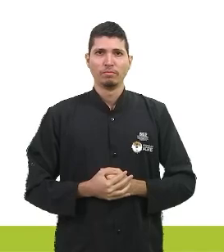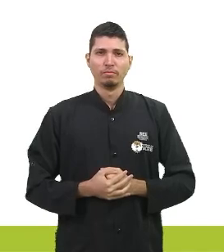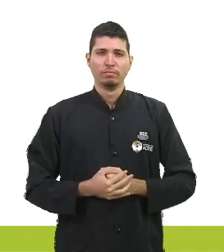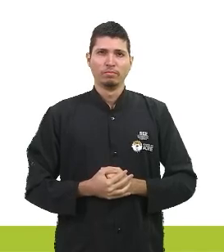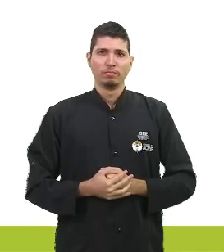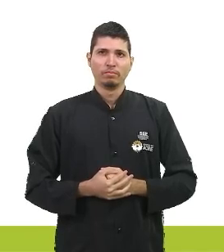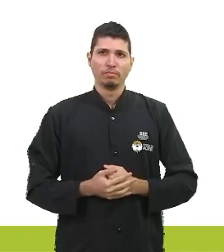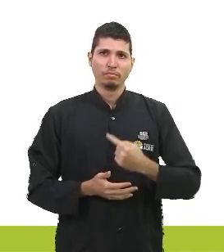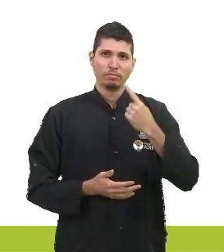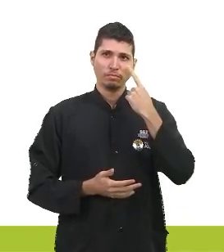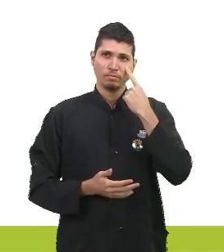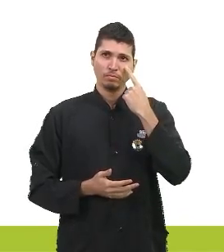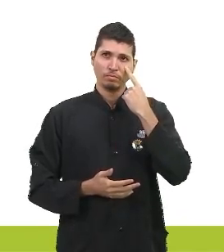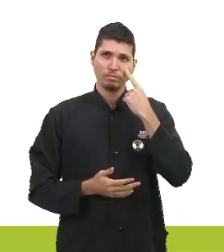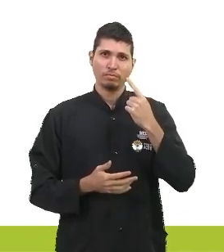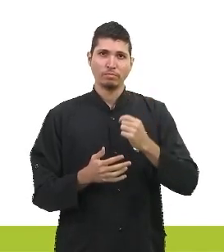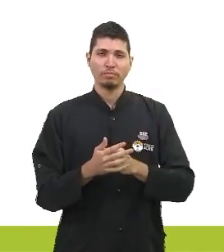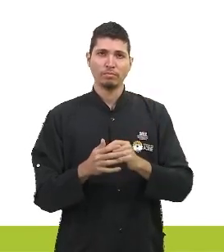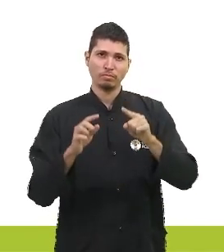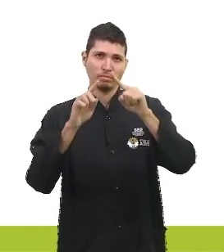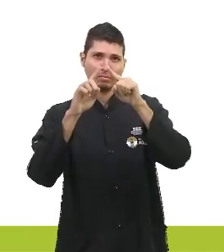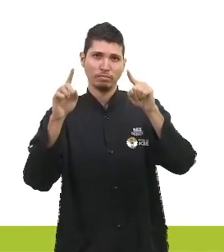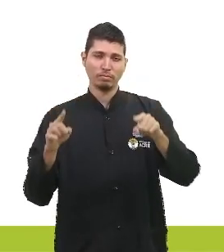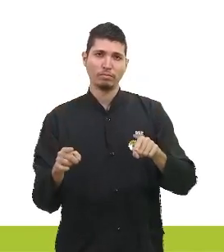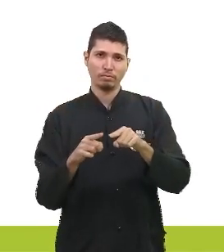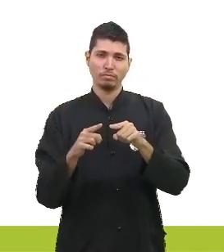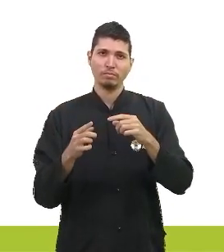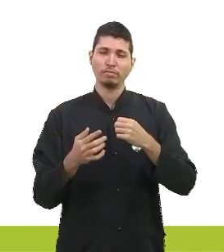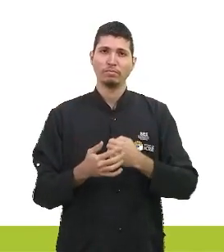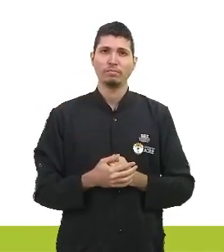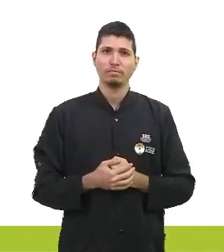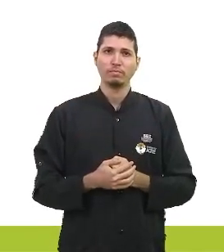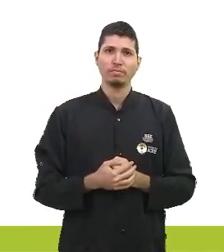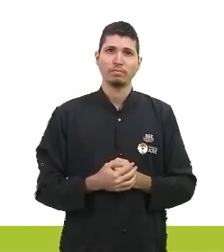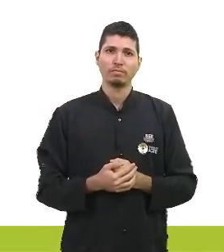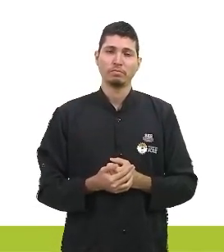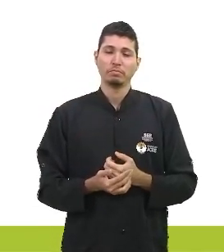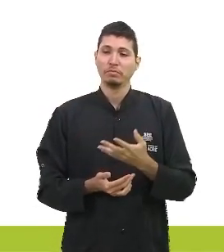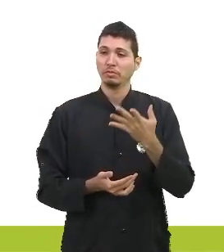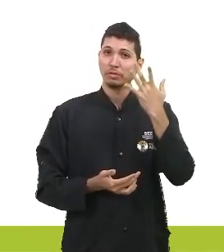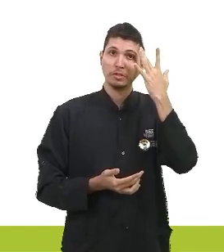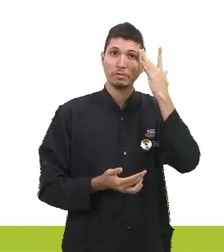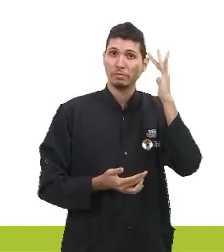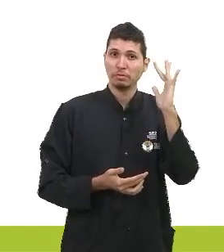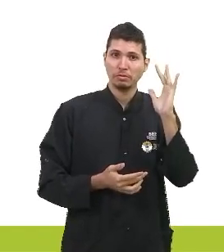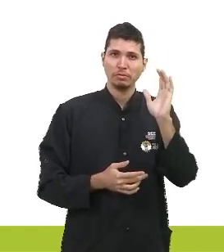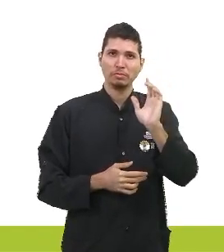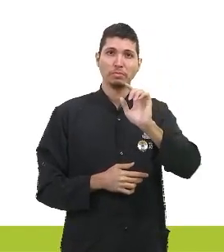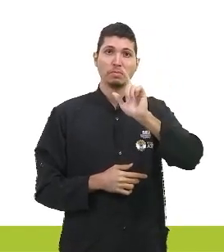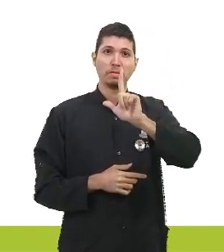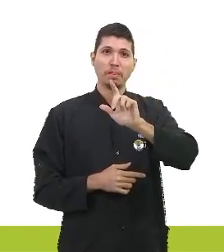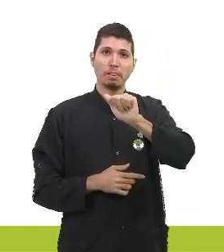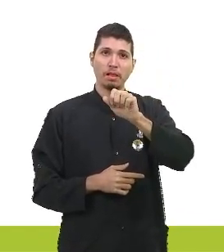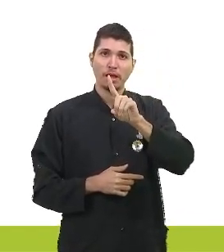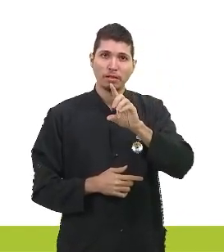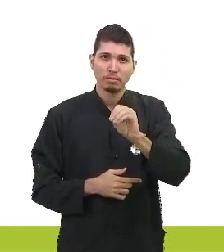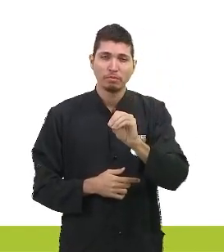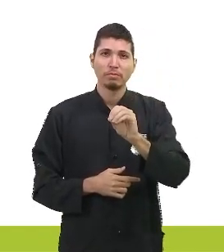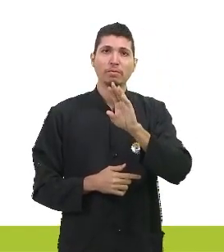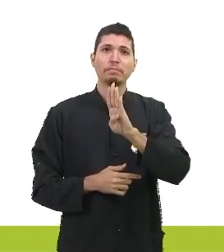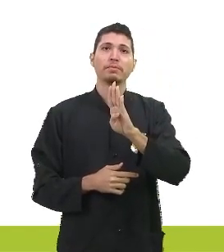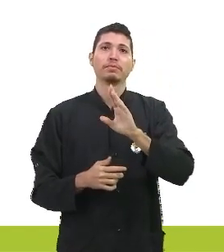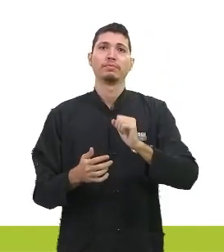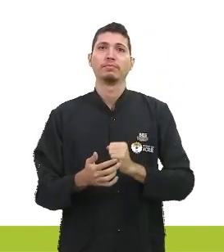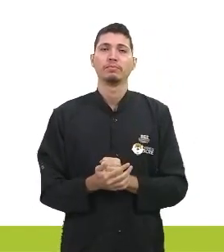olhando para essa outra igualdade, suponha que você não sabe qual é o tamanho do lado B, mas você